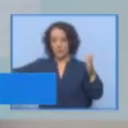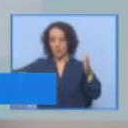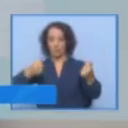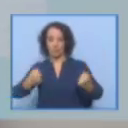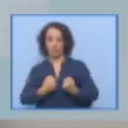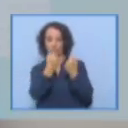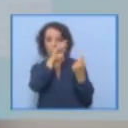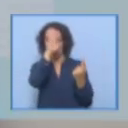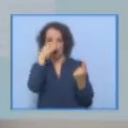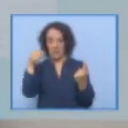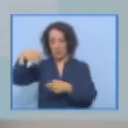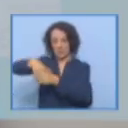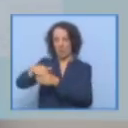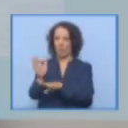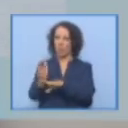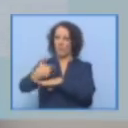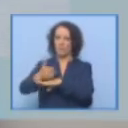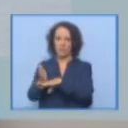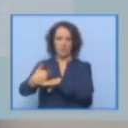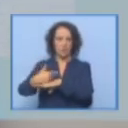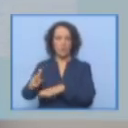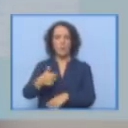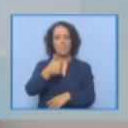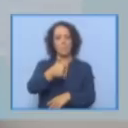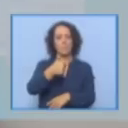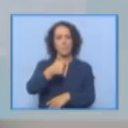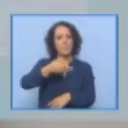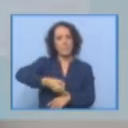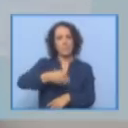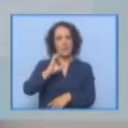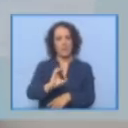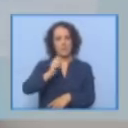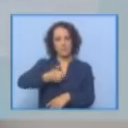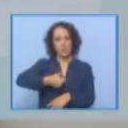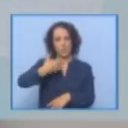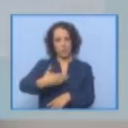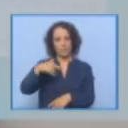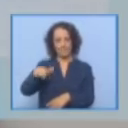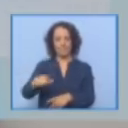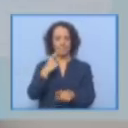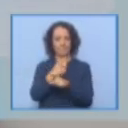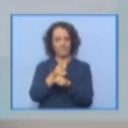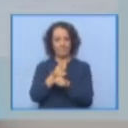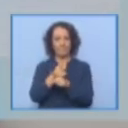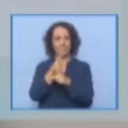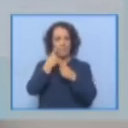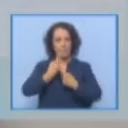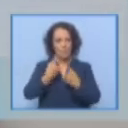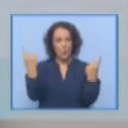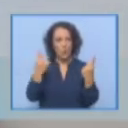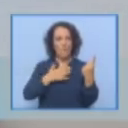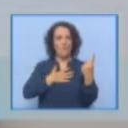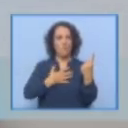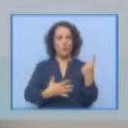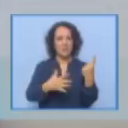está dividido, continua dividido. Ainda esta semana o PSDB, um dos partidos mais importantes do Brasil, não quis explicitar um sentido de voto